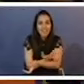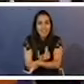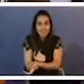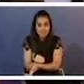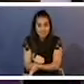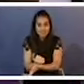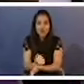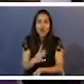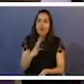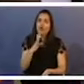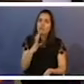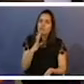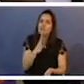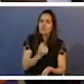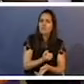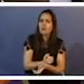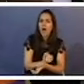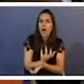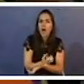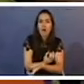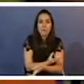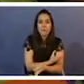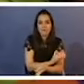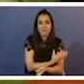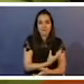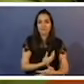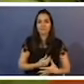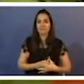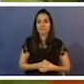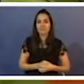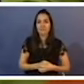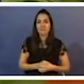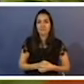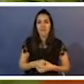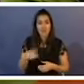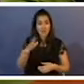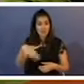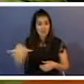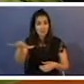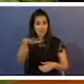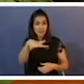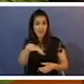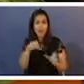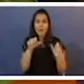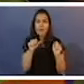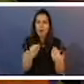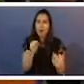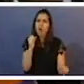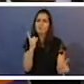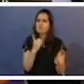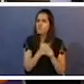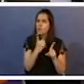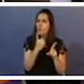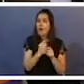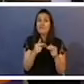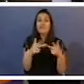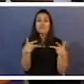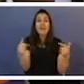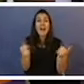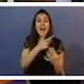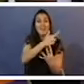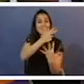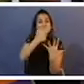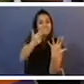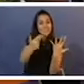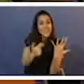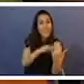conhecidas por capim ou grama nesse ambiente podem ser encontradas ainda várias